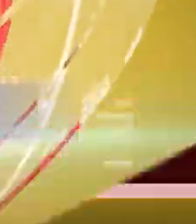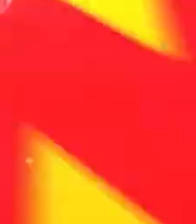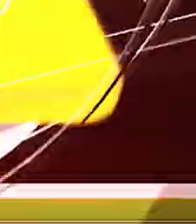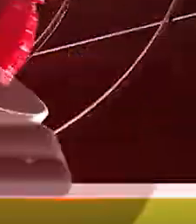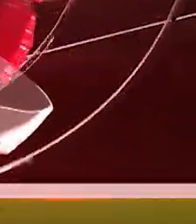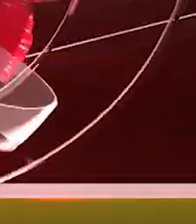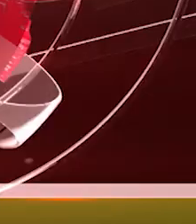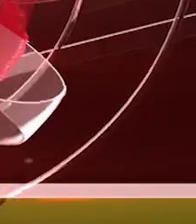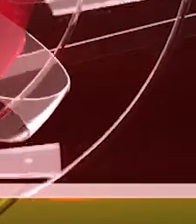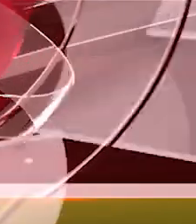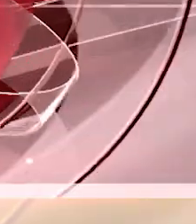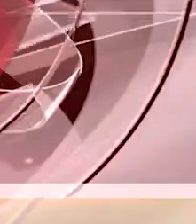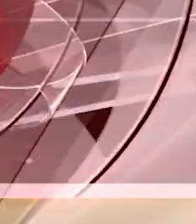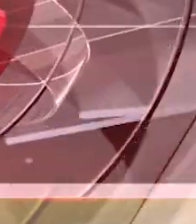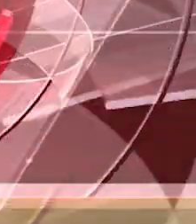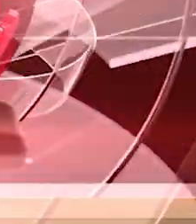Música